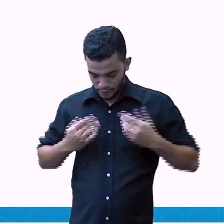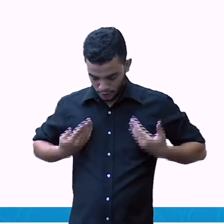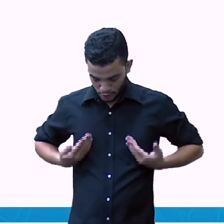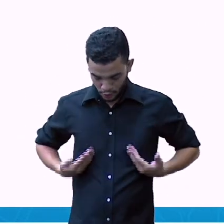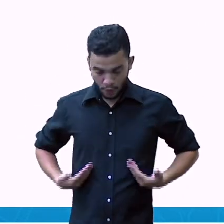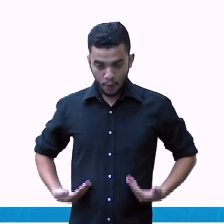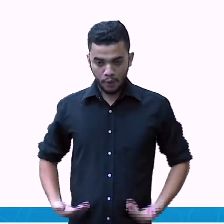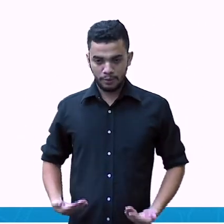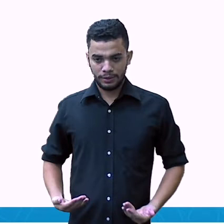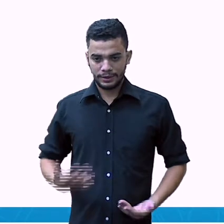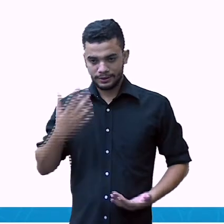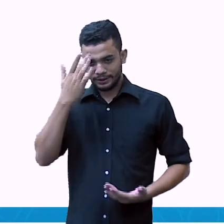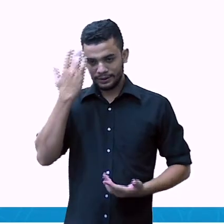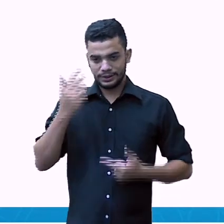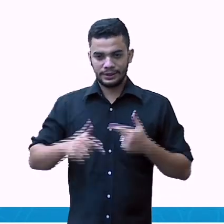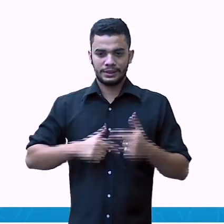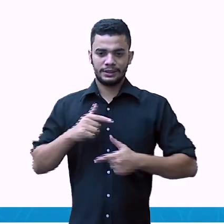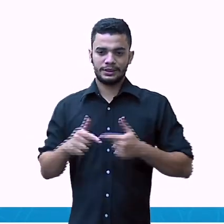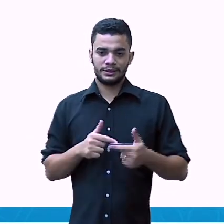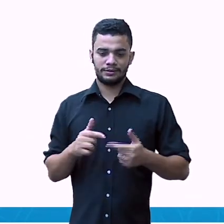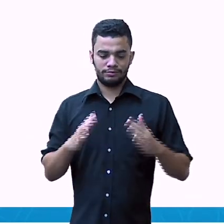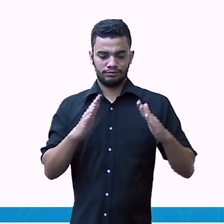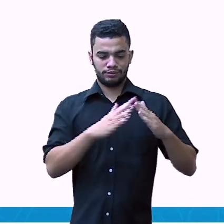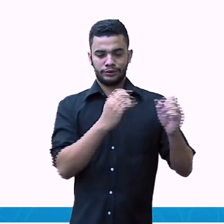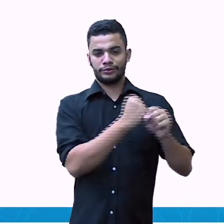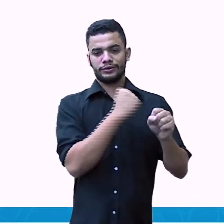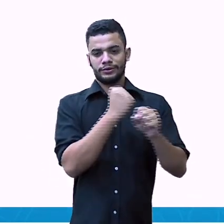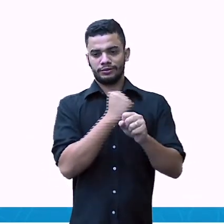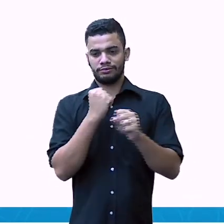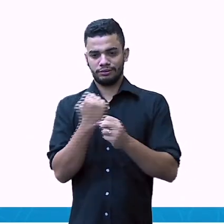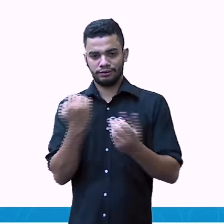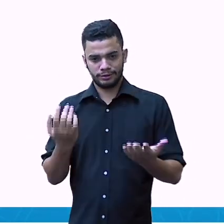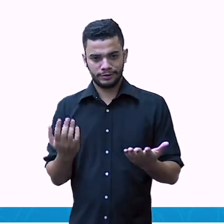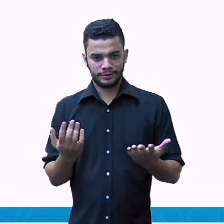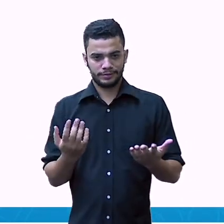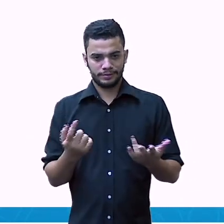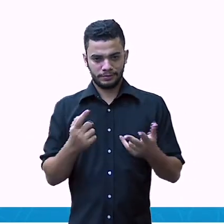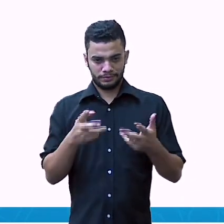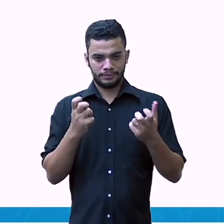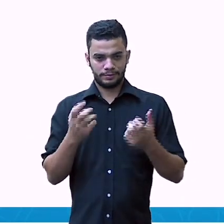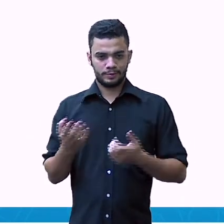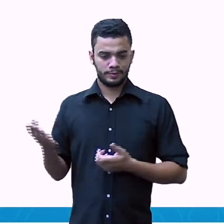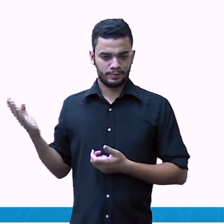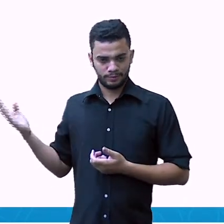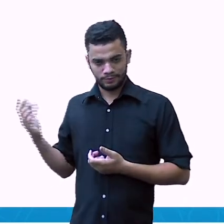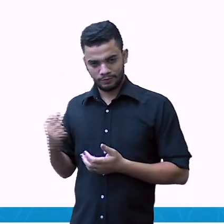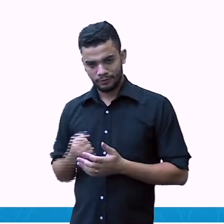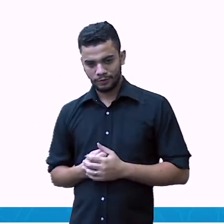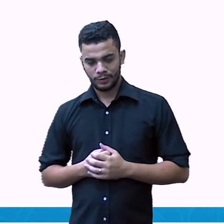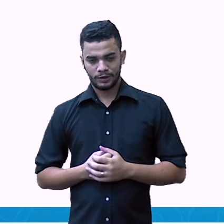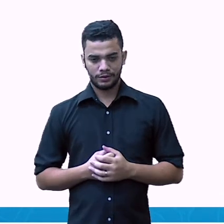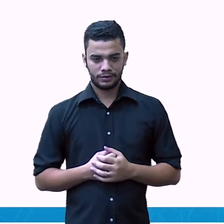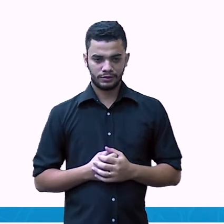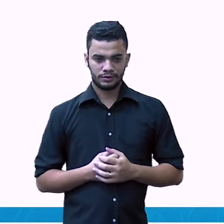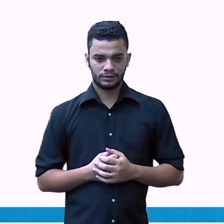construção civil, em construção de casa. Nós estamos falando do